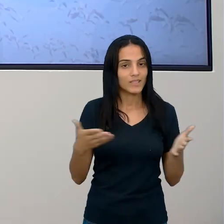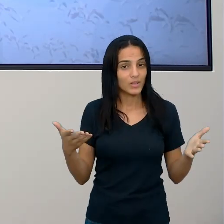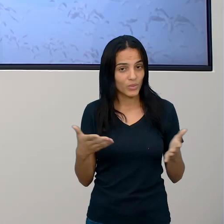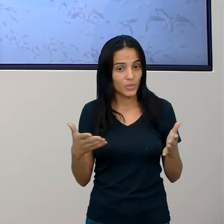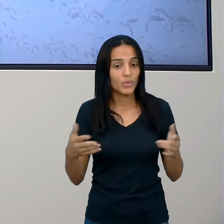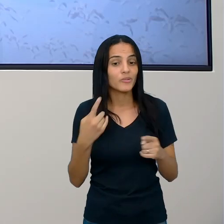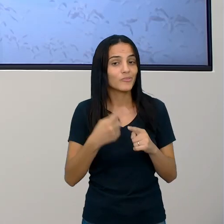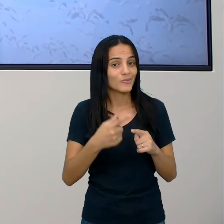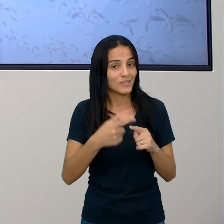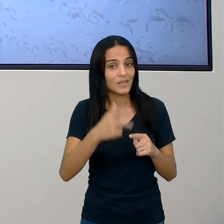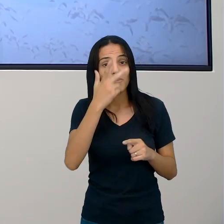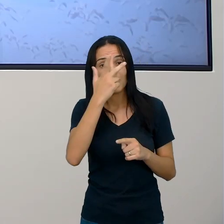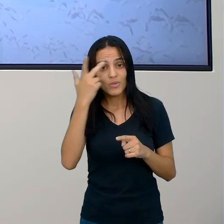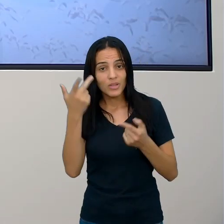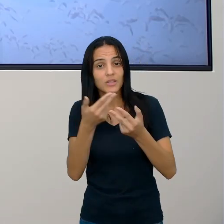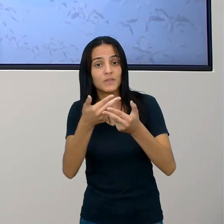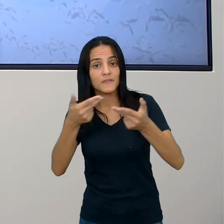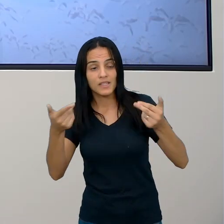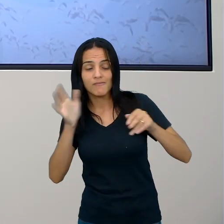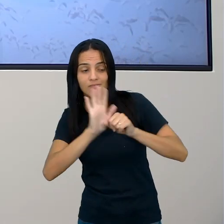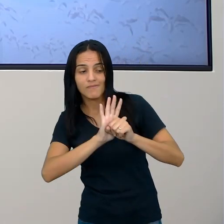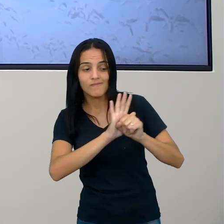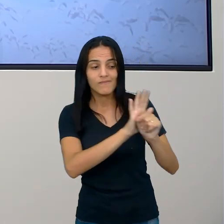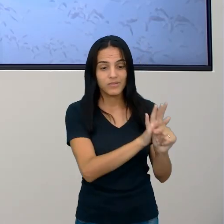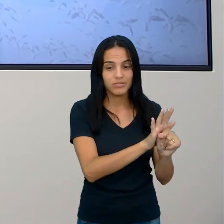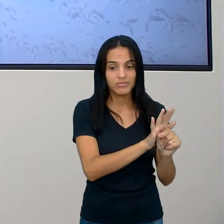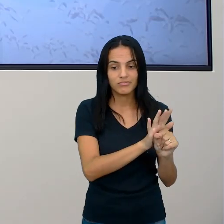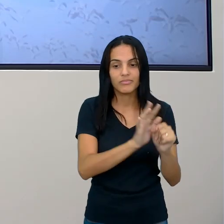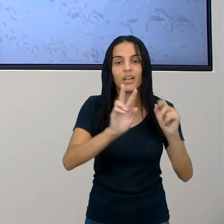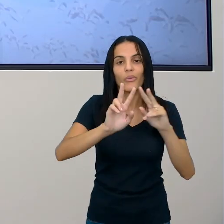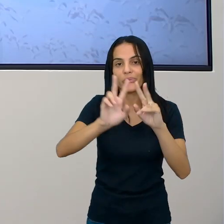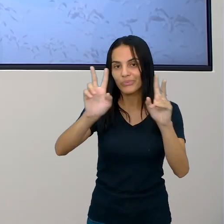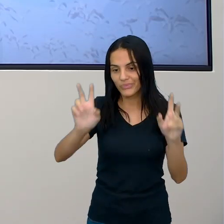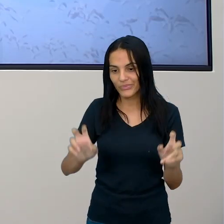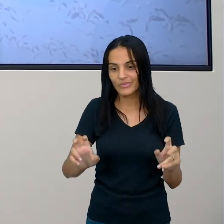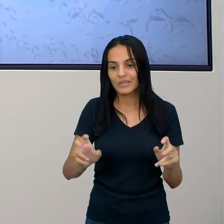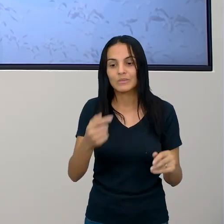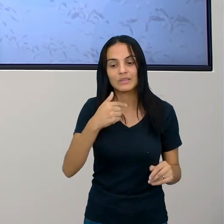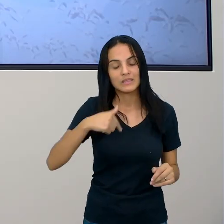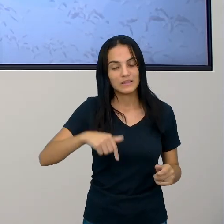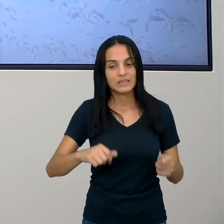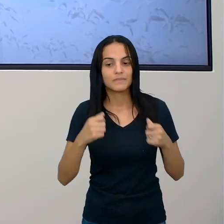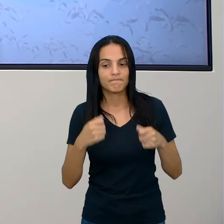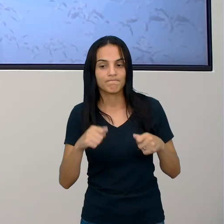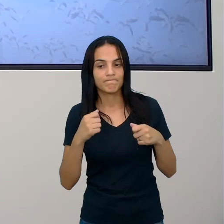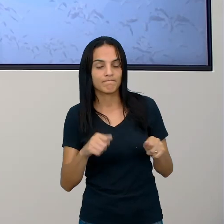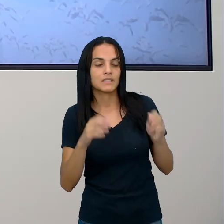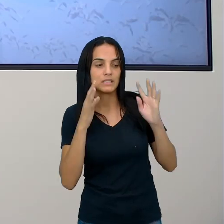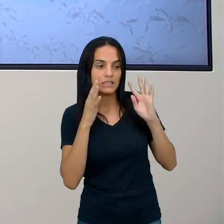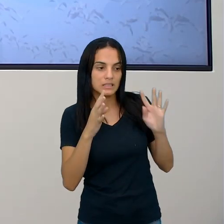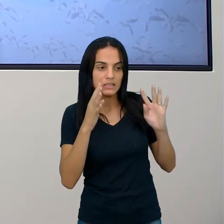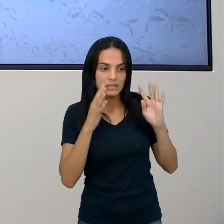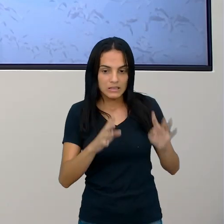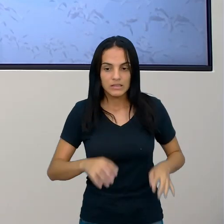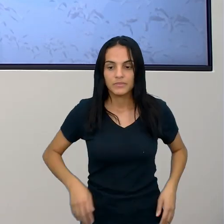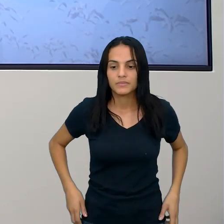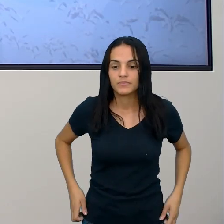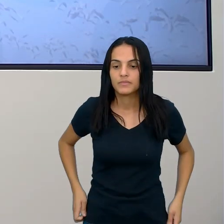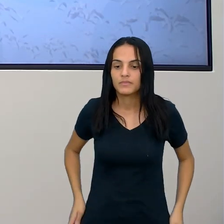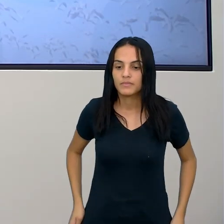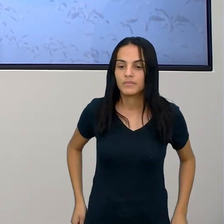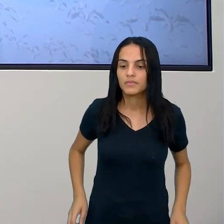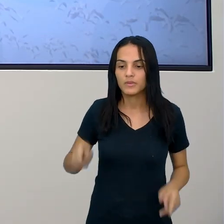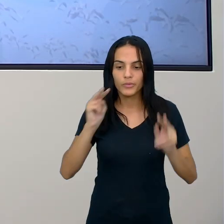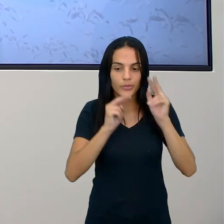com o preconceito. Isso é um assunto que merece muito a nossa atenção, que merece muito um